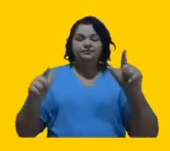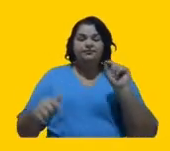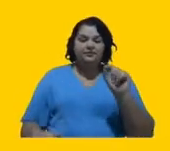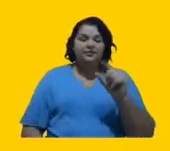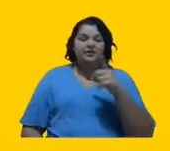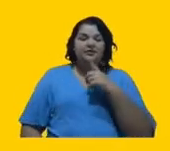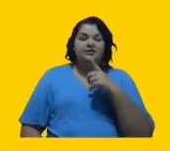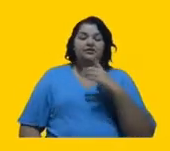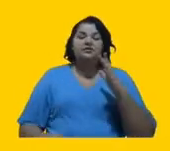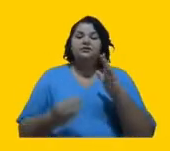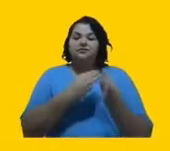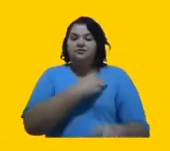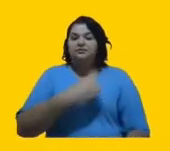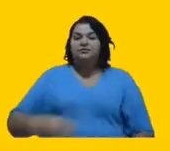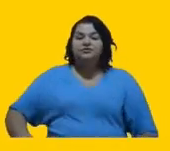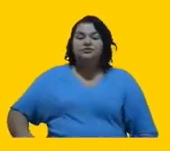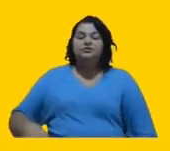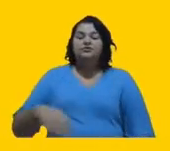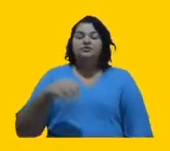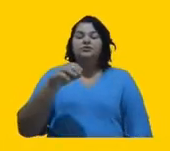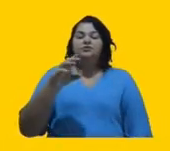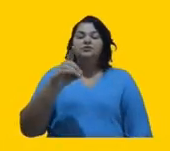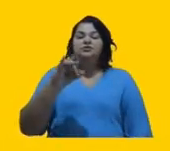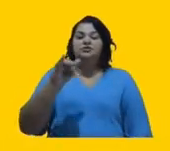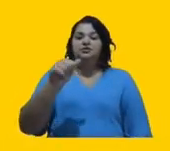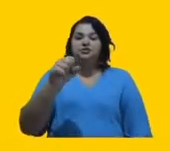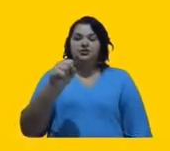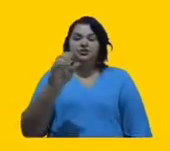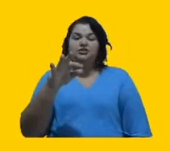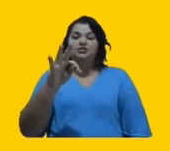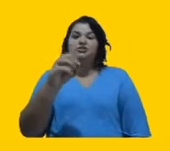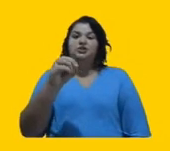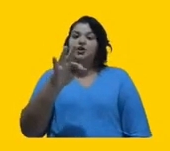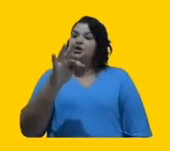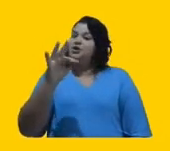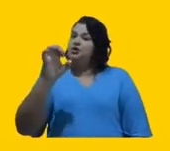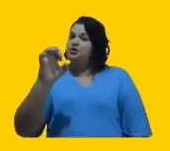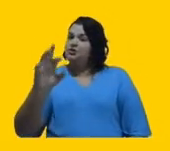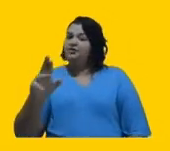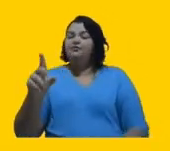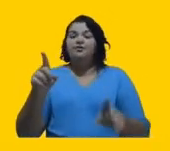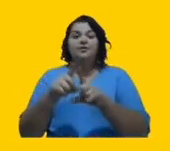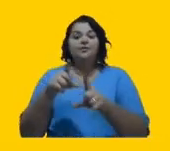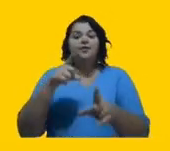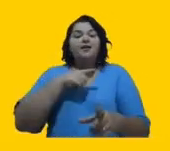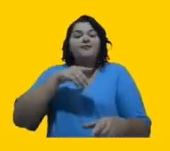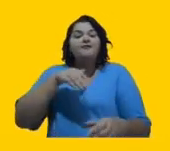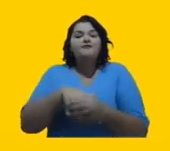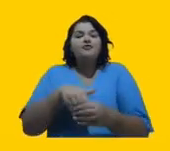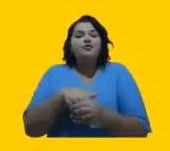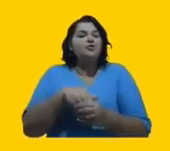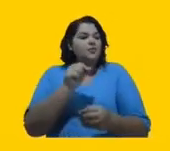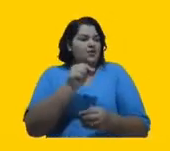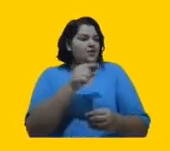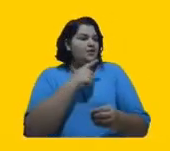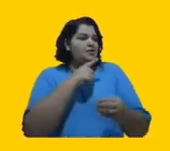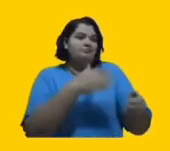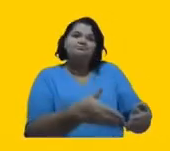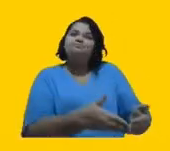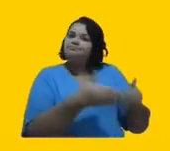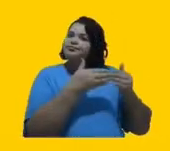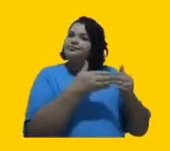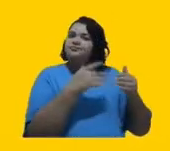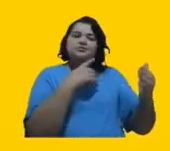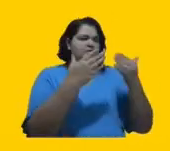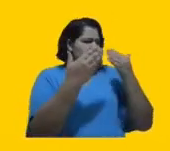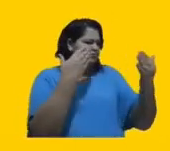Dias Toffoli, ele tem se mostrado bastante sensível ao nosso pleito e à temática. Ele votou a favor dos testes psicológicos já no julgamento,